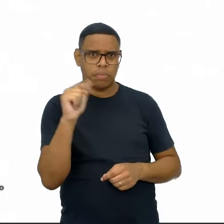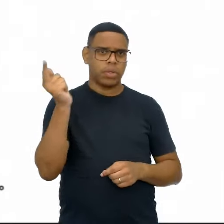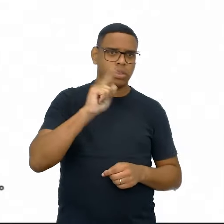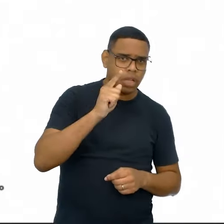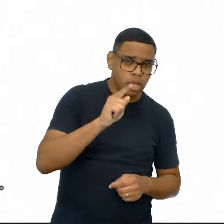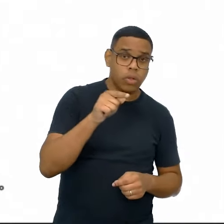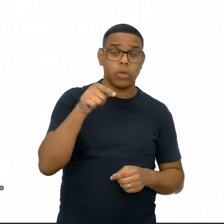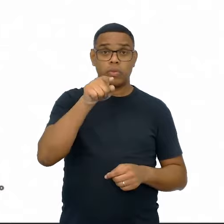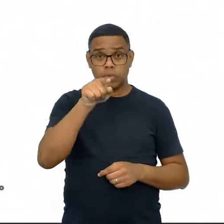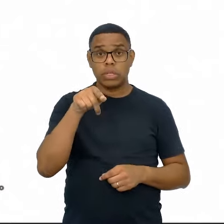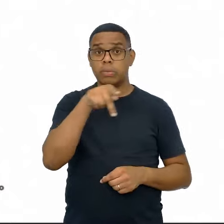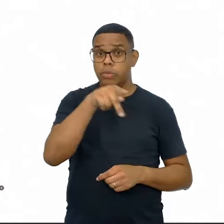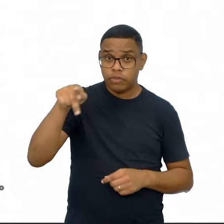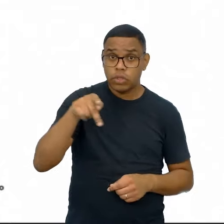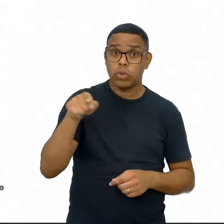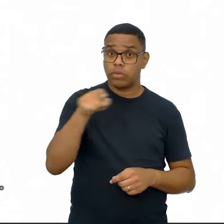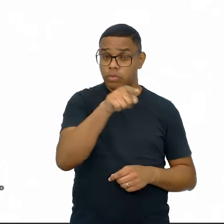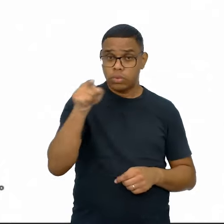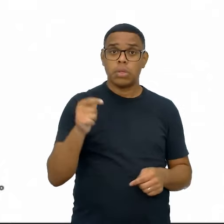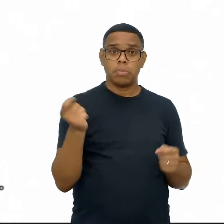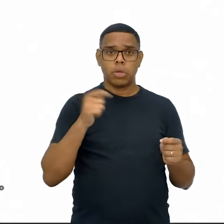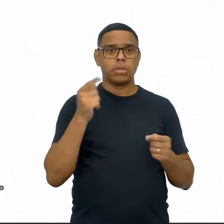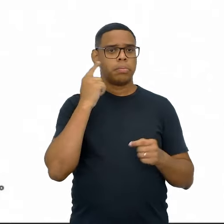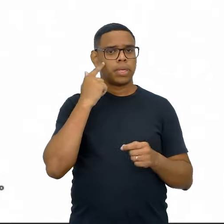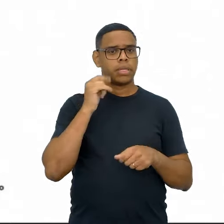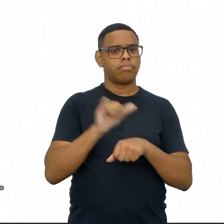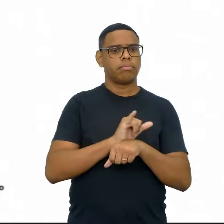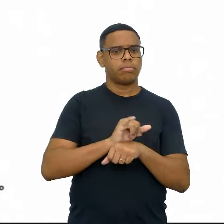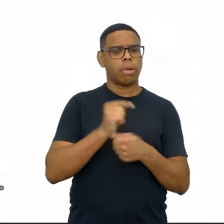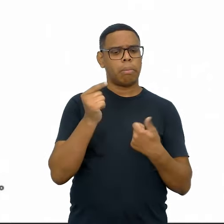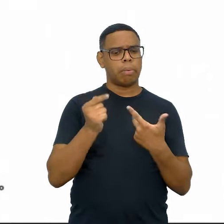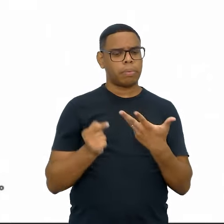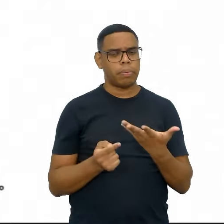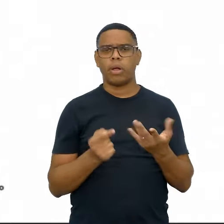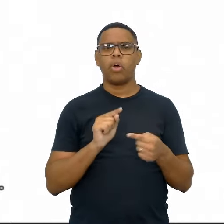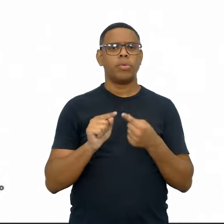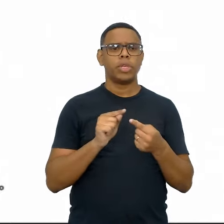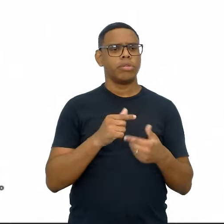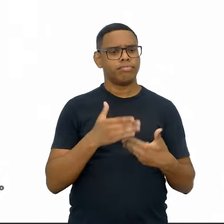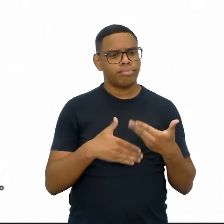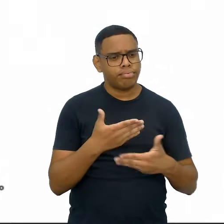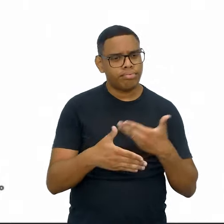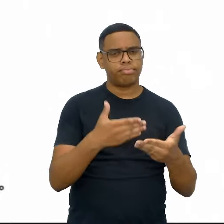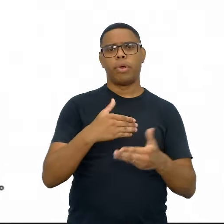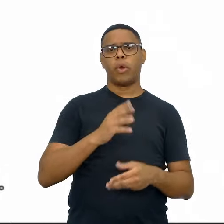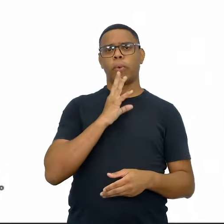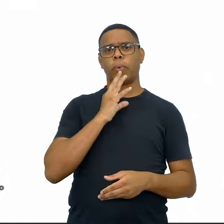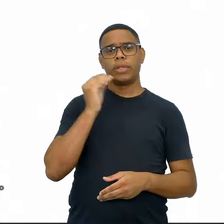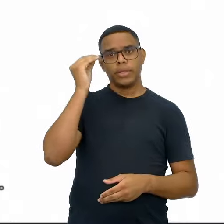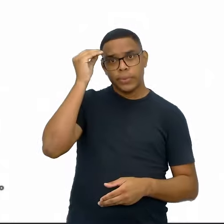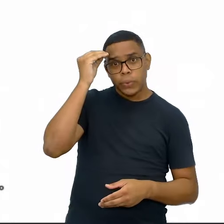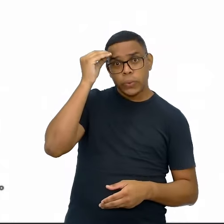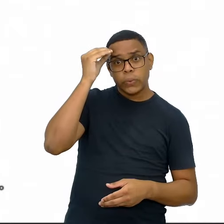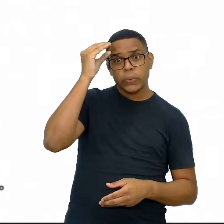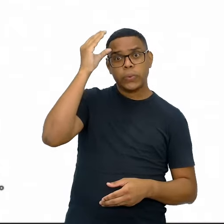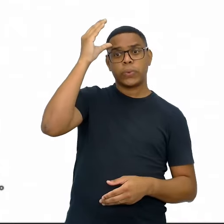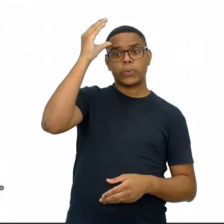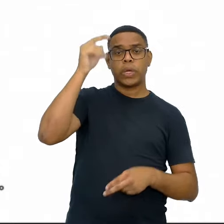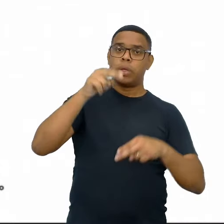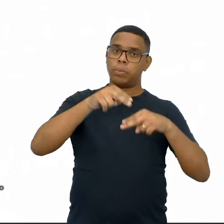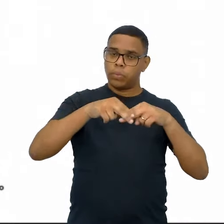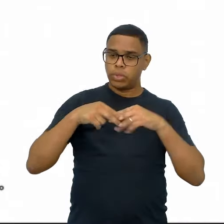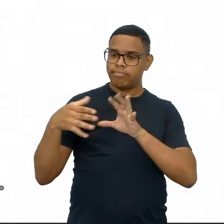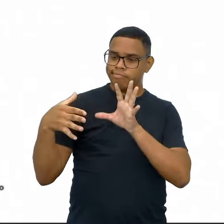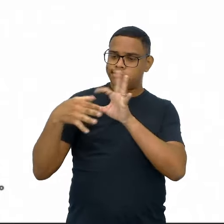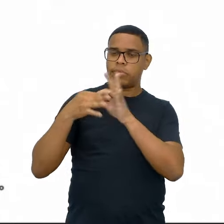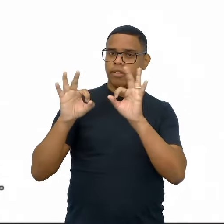que você, professor, professora, possa pensar em estratégias para fazer com que eles avancem seus saberes, né, então, essa parceria com as